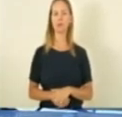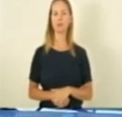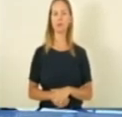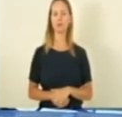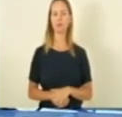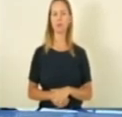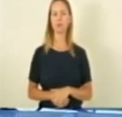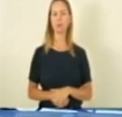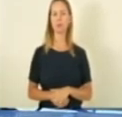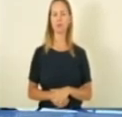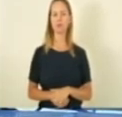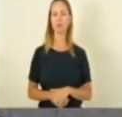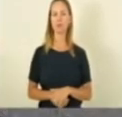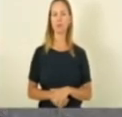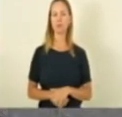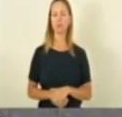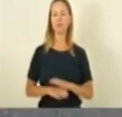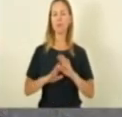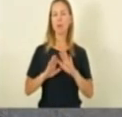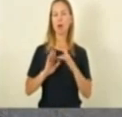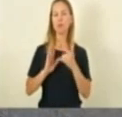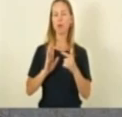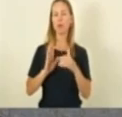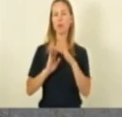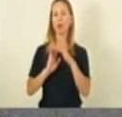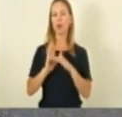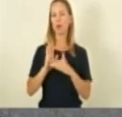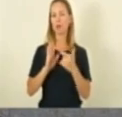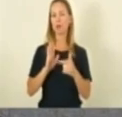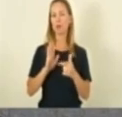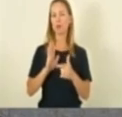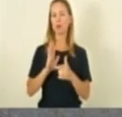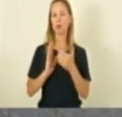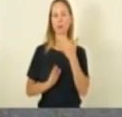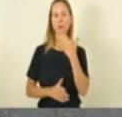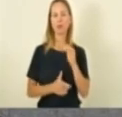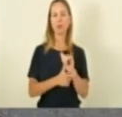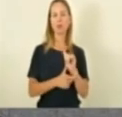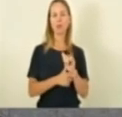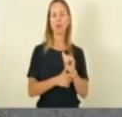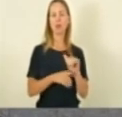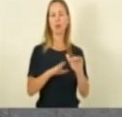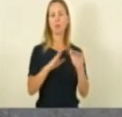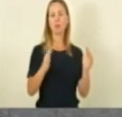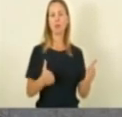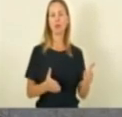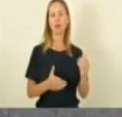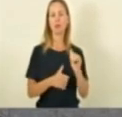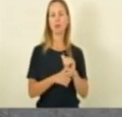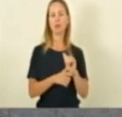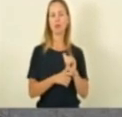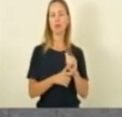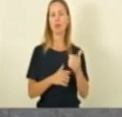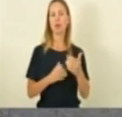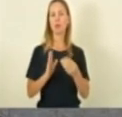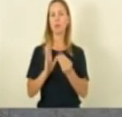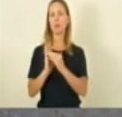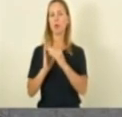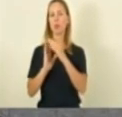Mas não está aqui na... Eu vou pedir a assessoria da mesa para colocar ali os